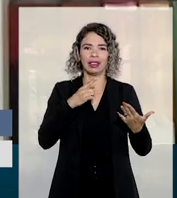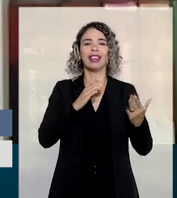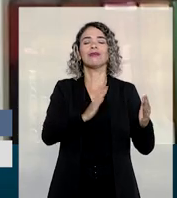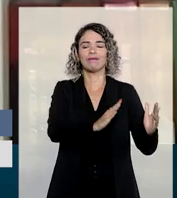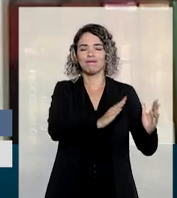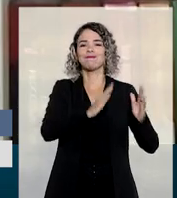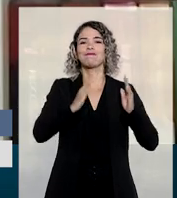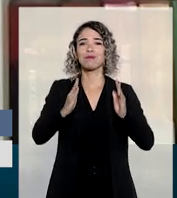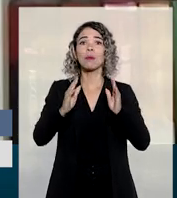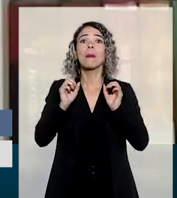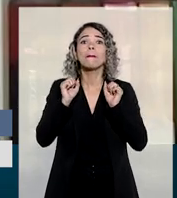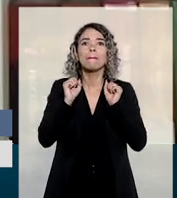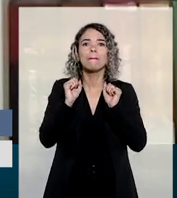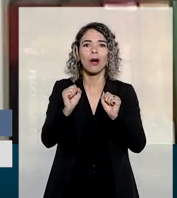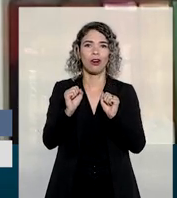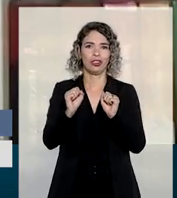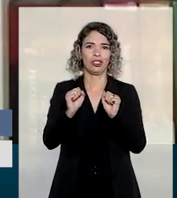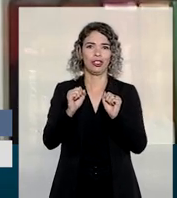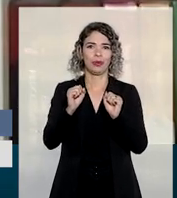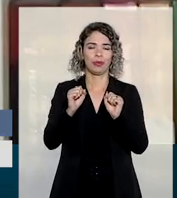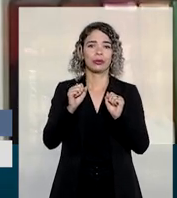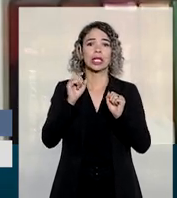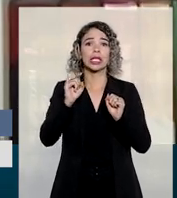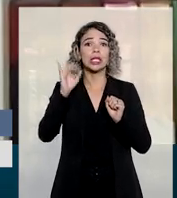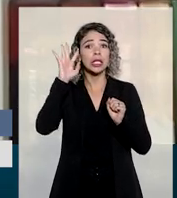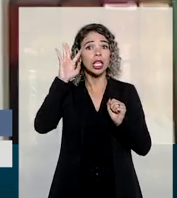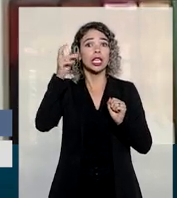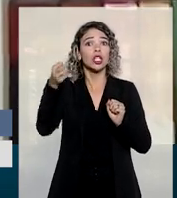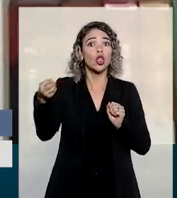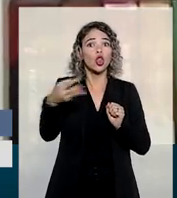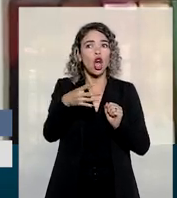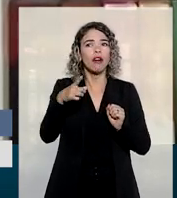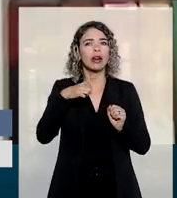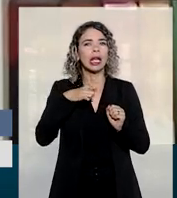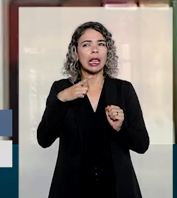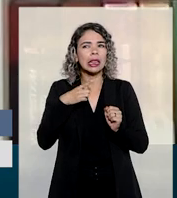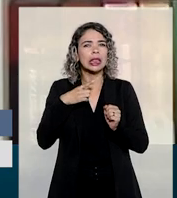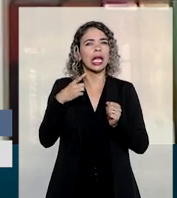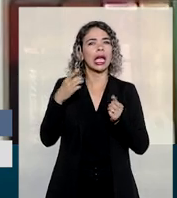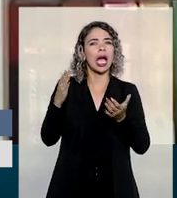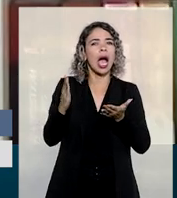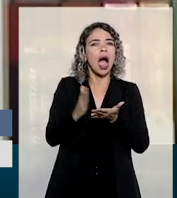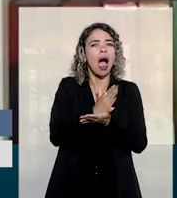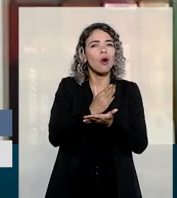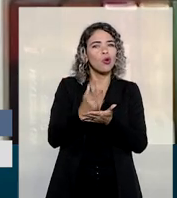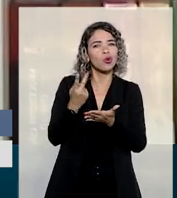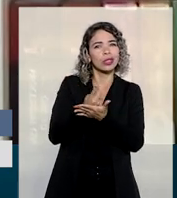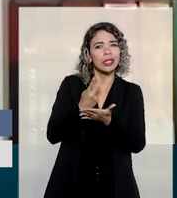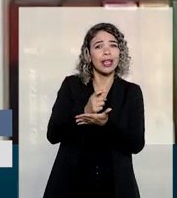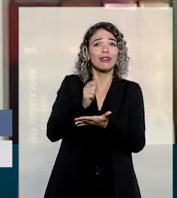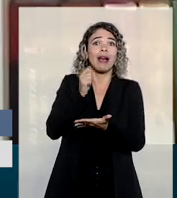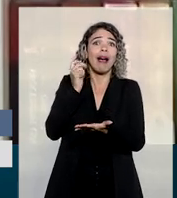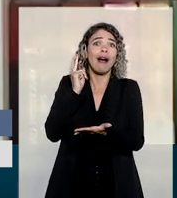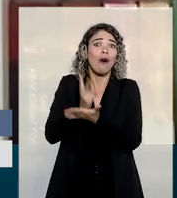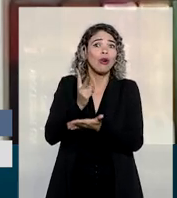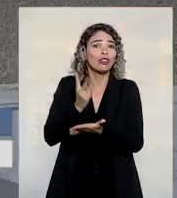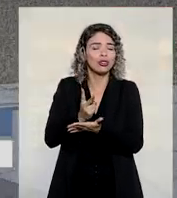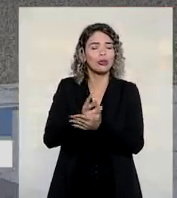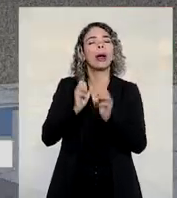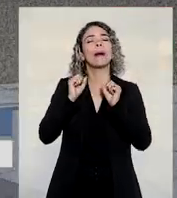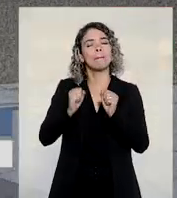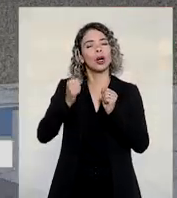embargos de declaração, se nessa nova decisão ainda restar algum daqueles fundamentos referidos no artigo